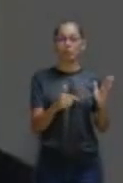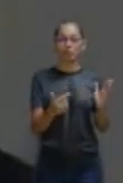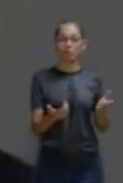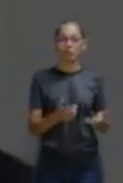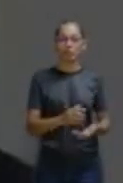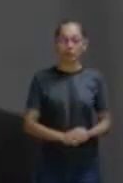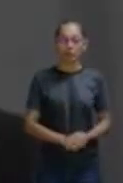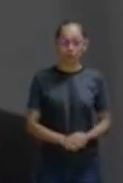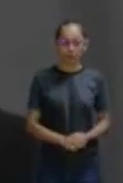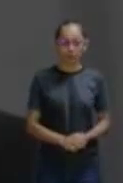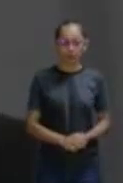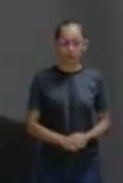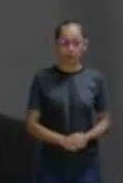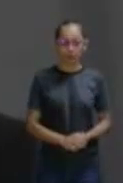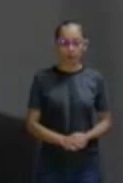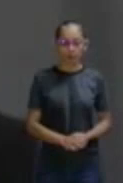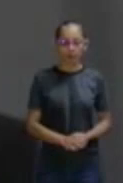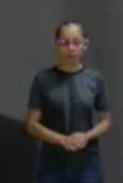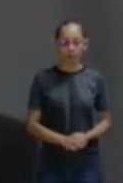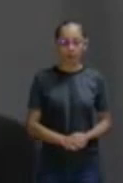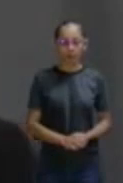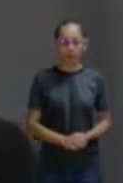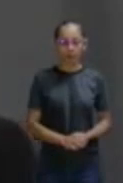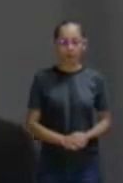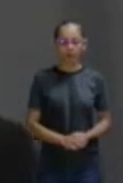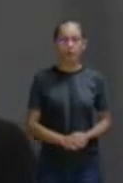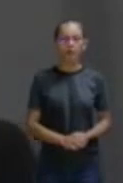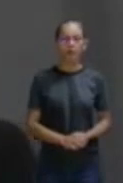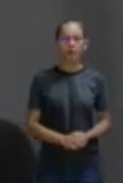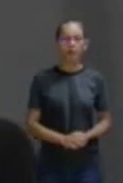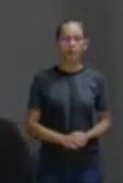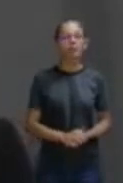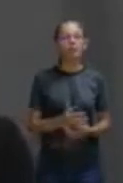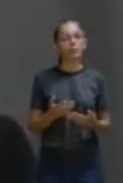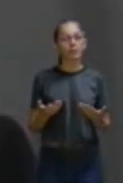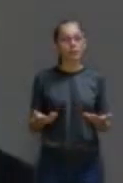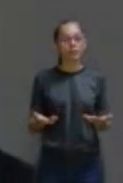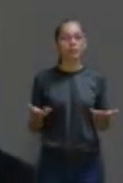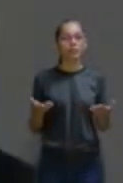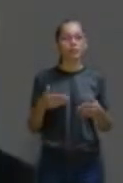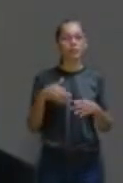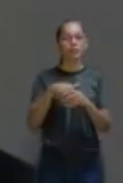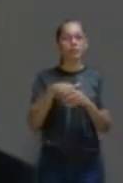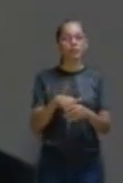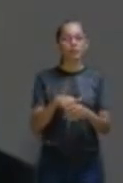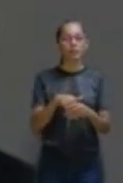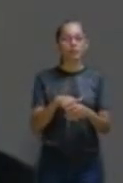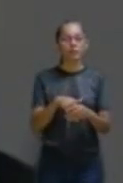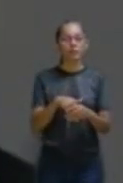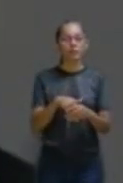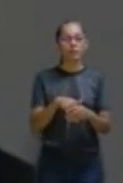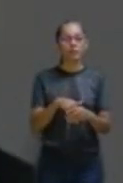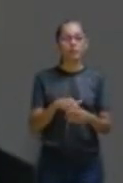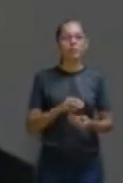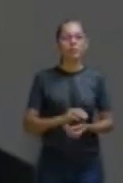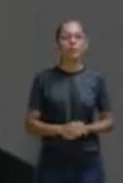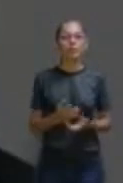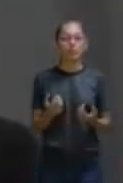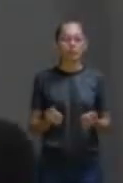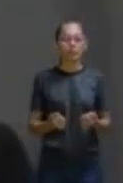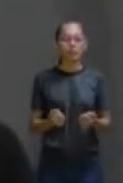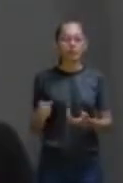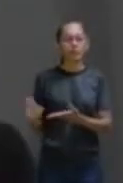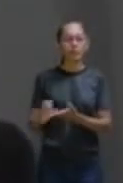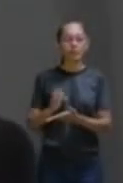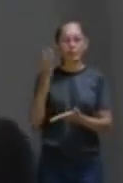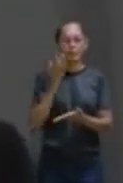Diante do exposto, voto pelo deferimento das contas do Partido Podemos referentes ao exercício de 2016